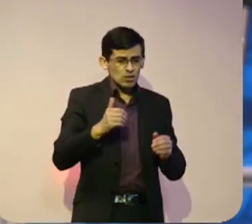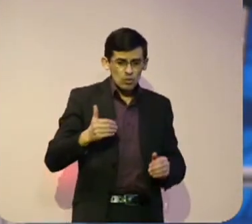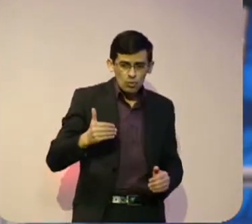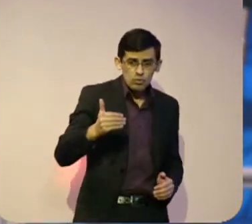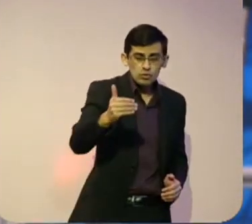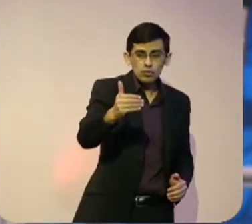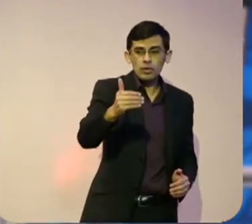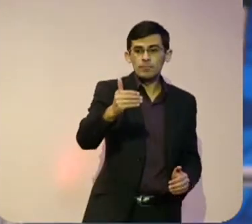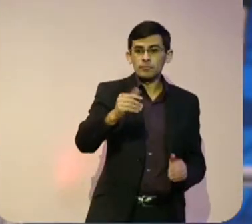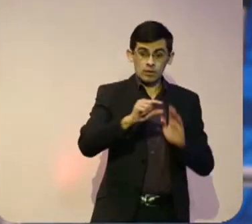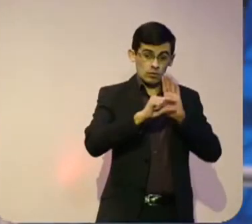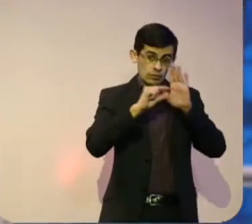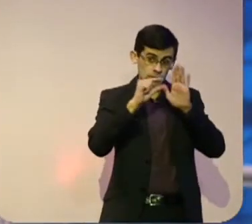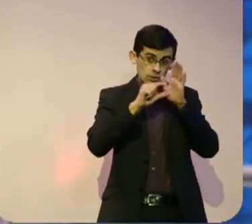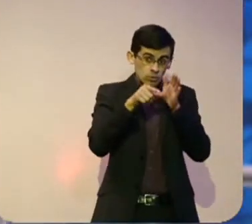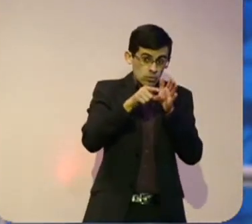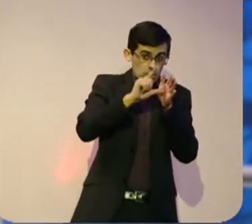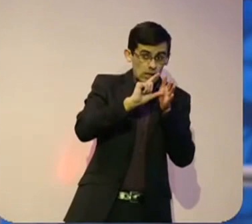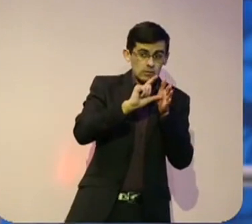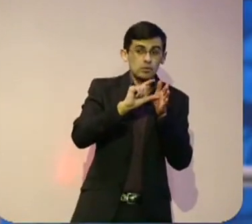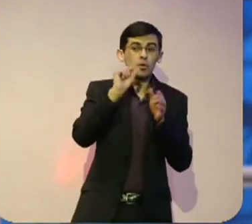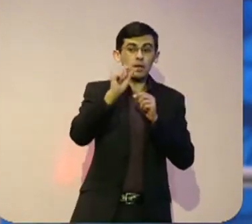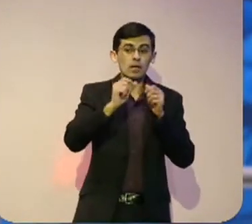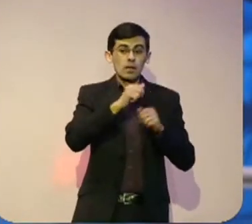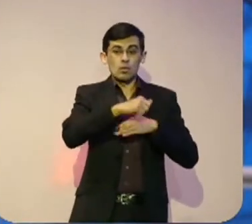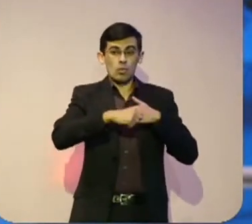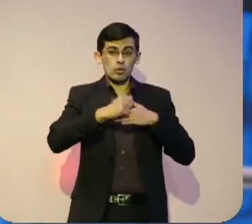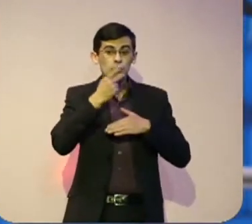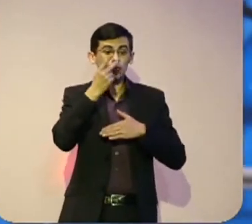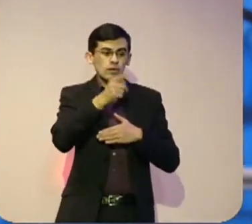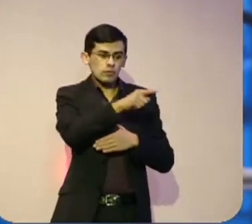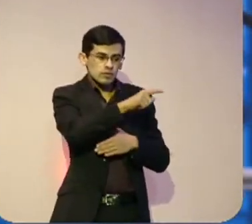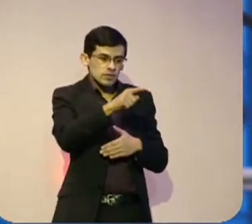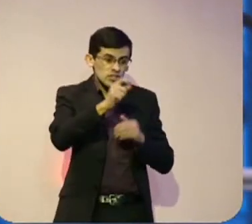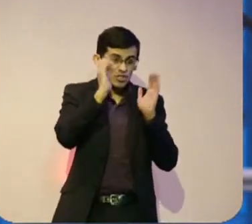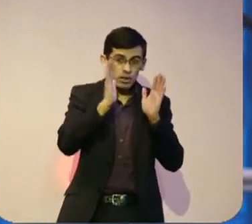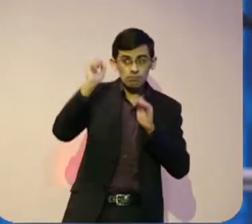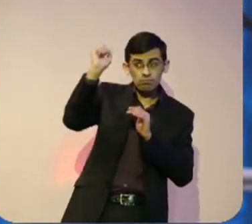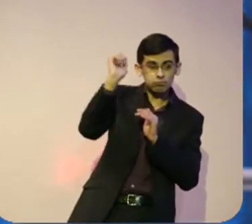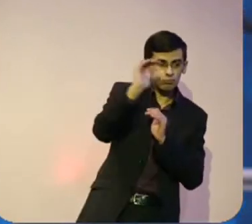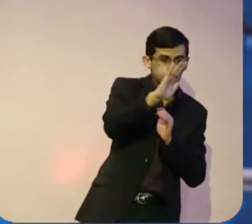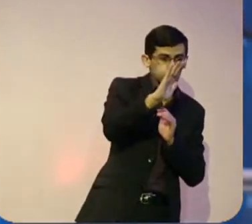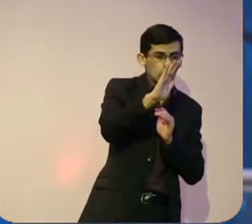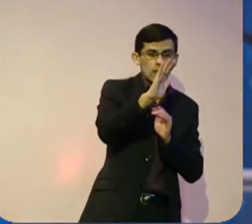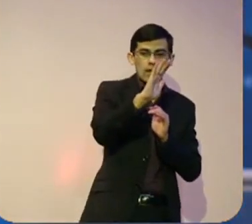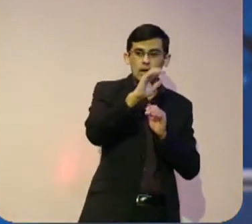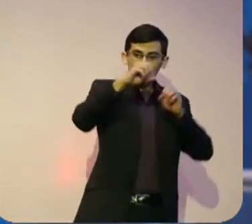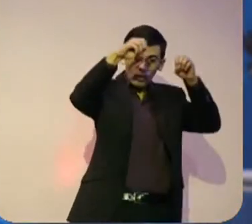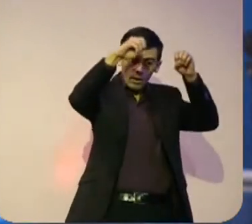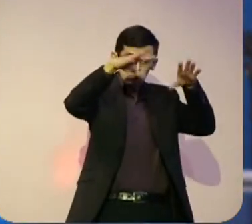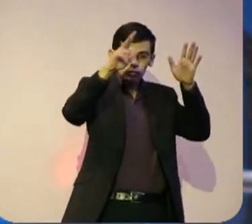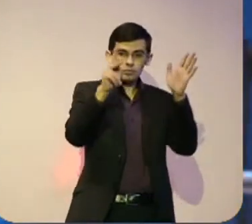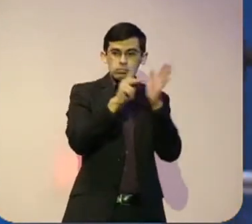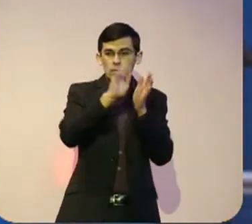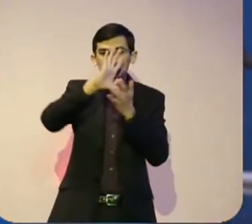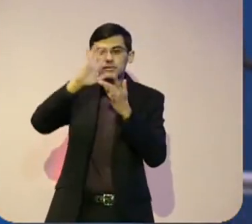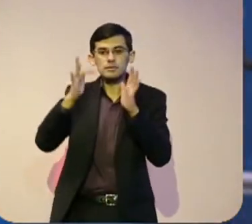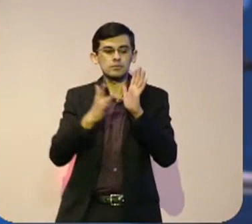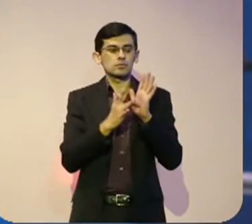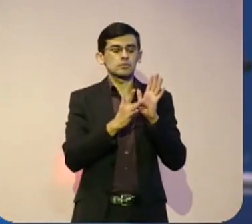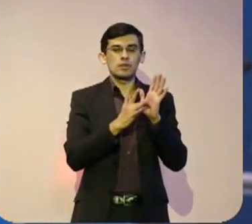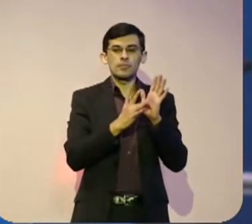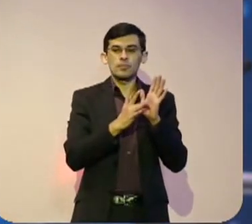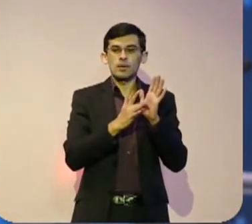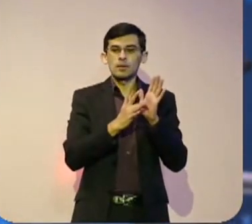for olhar para os versículos anteriores a esse, ele vai dizer assim: vocês foram iluminados com a luz de